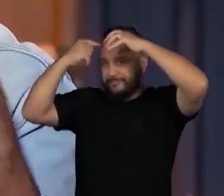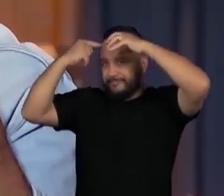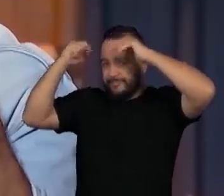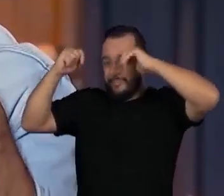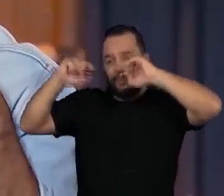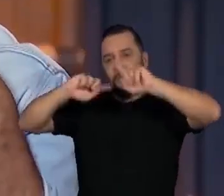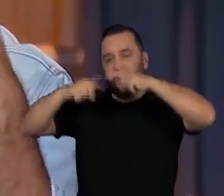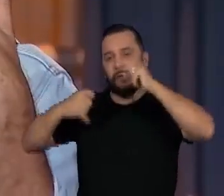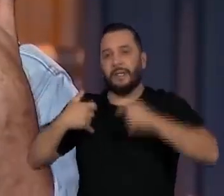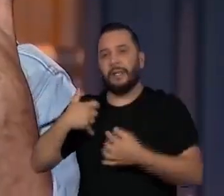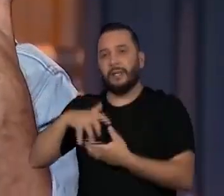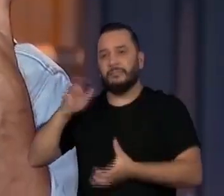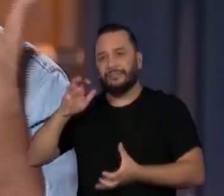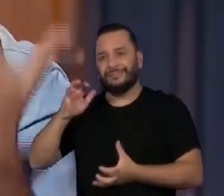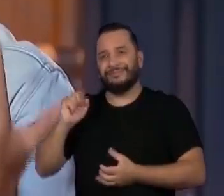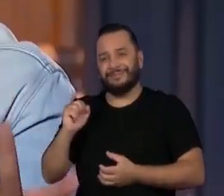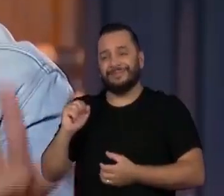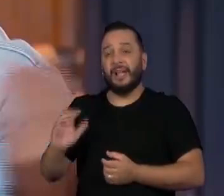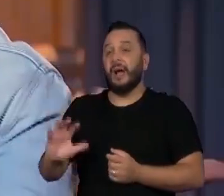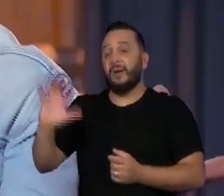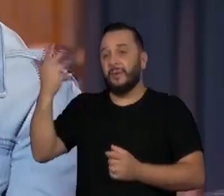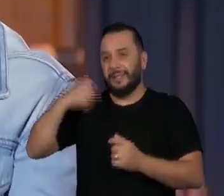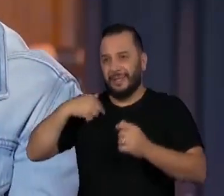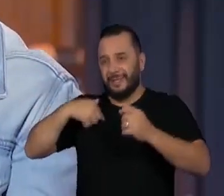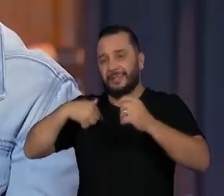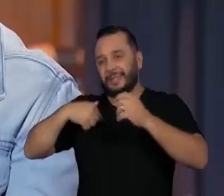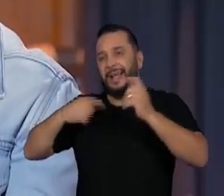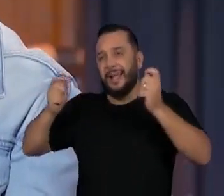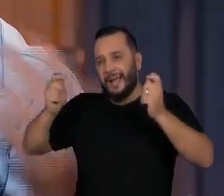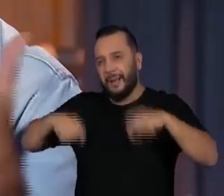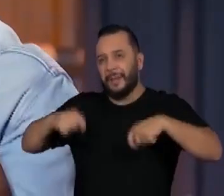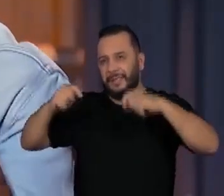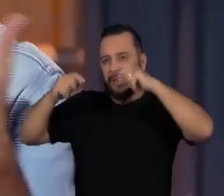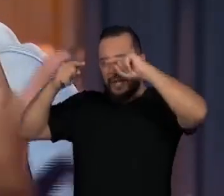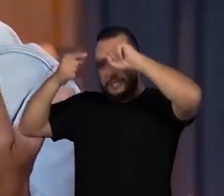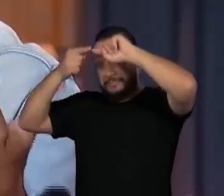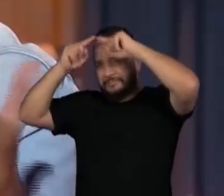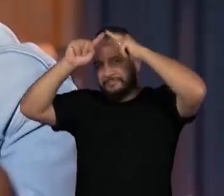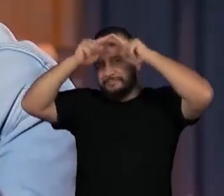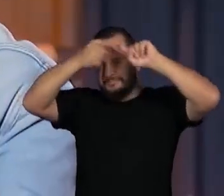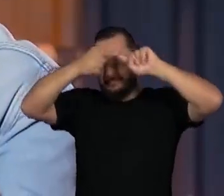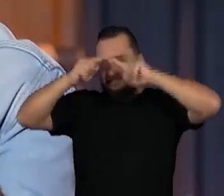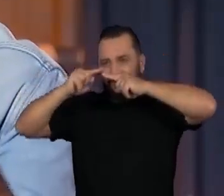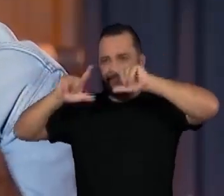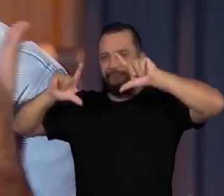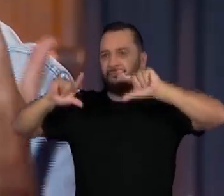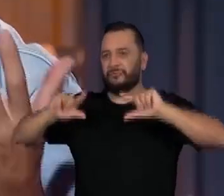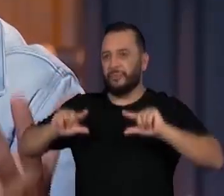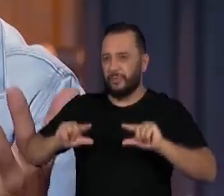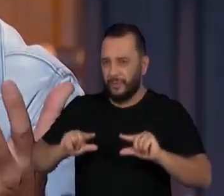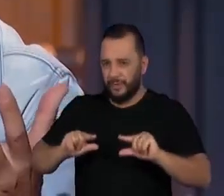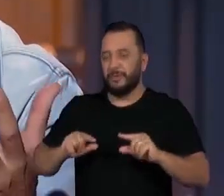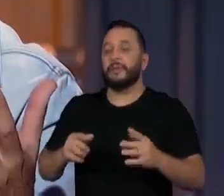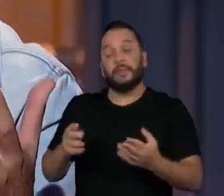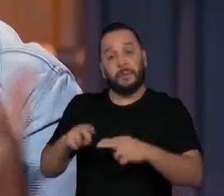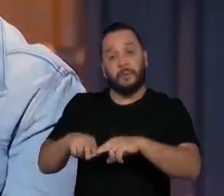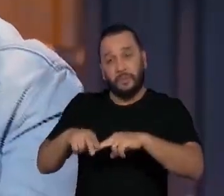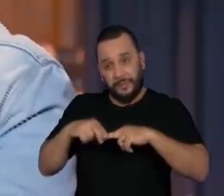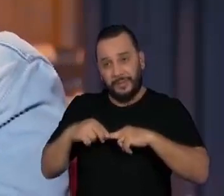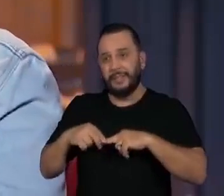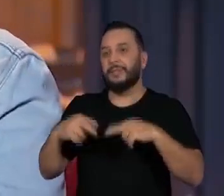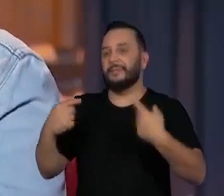a nossa capacidade de fazer novas conexões vai diminuindo inclusive um dos argumentos para fazer uma reposição